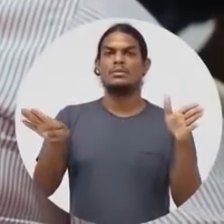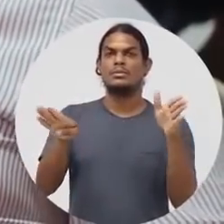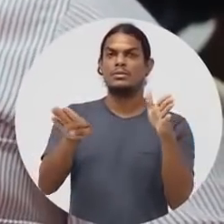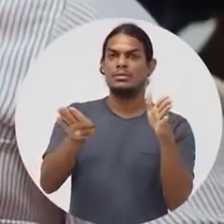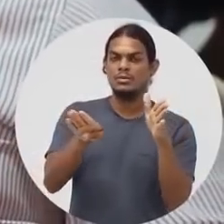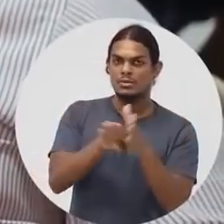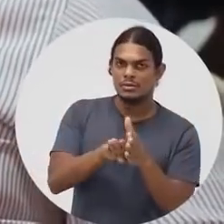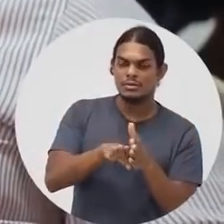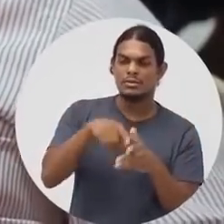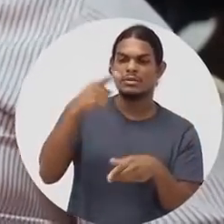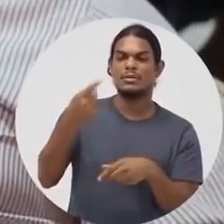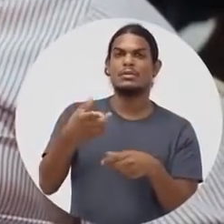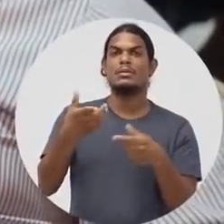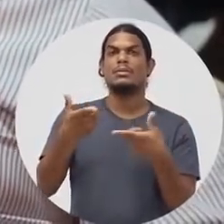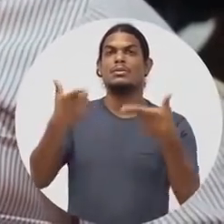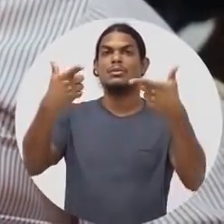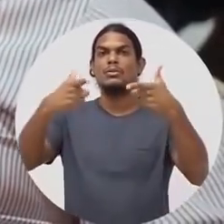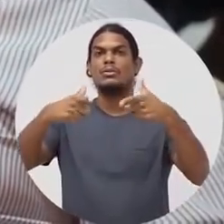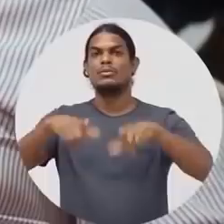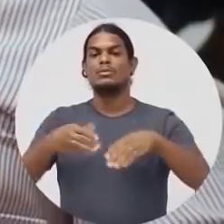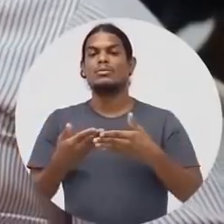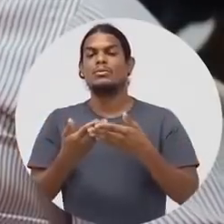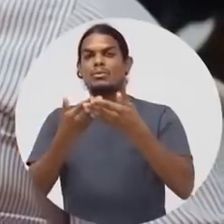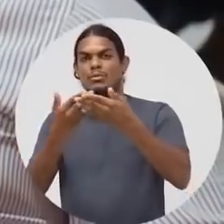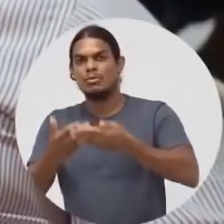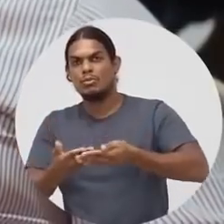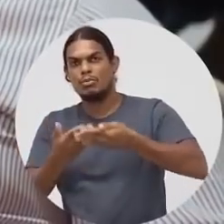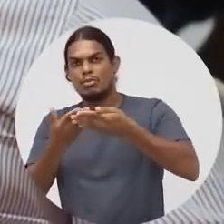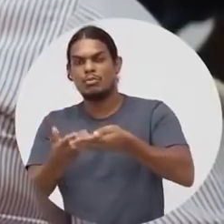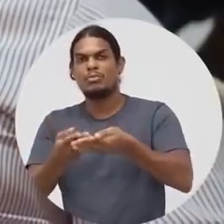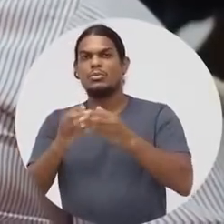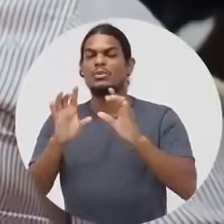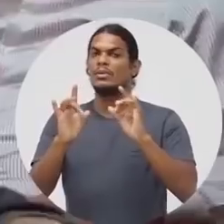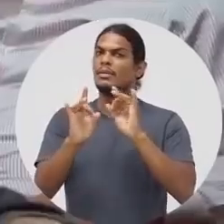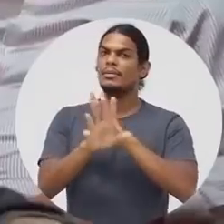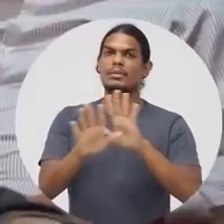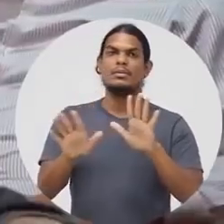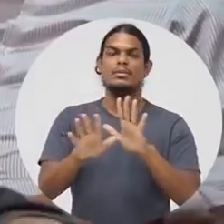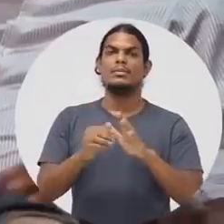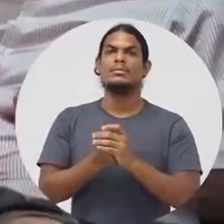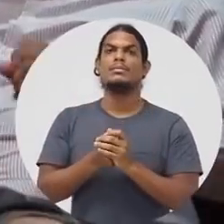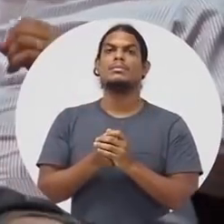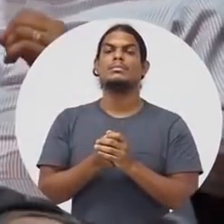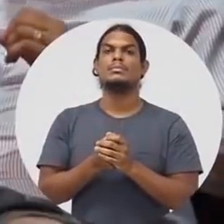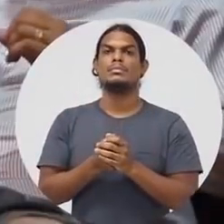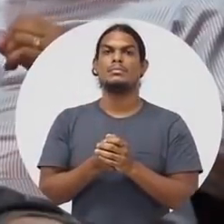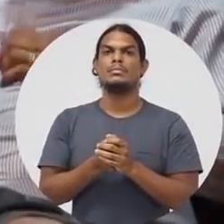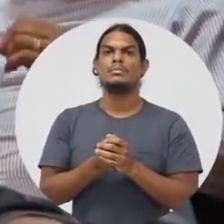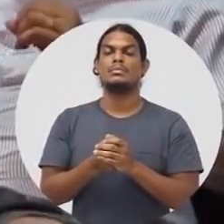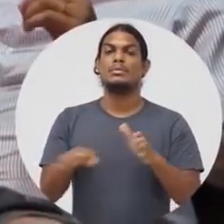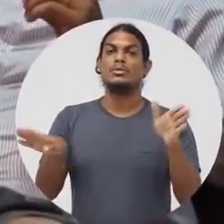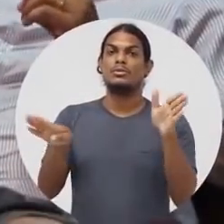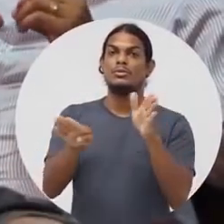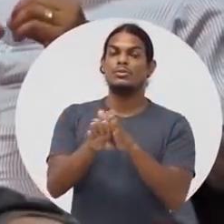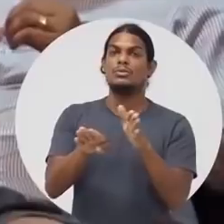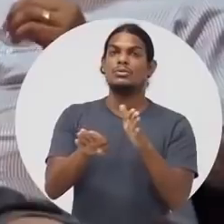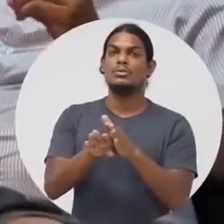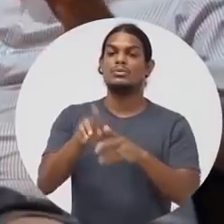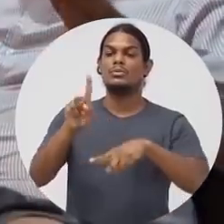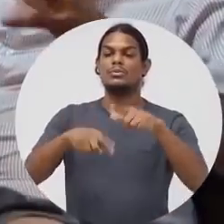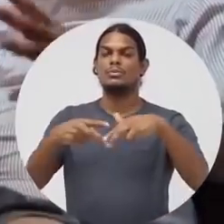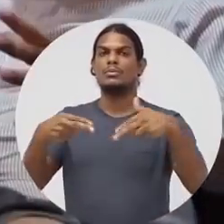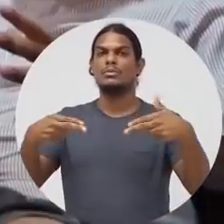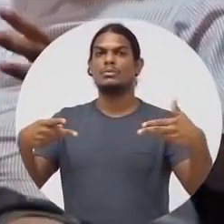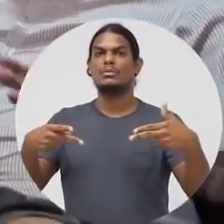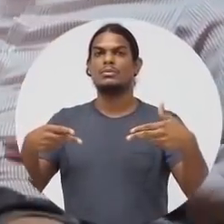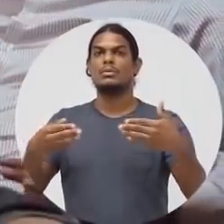Ela não tem a necessidade de chegar no destino final. Chegou no porto, essa